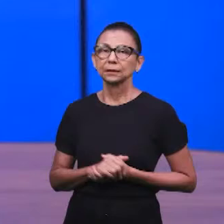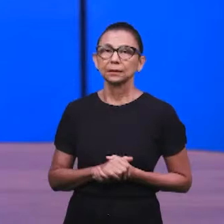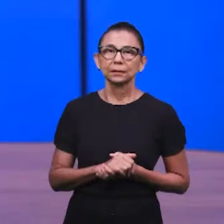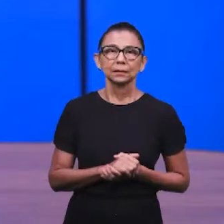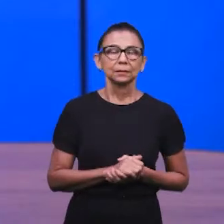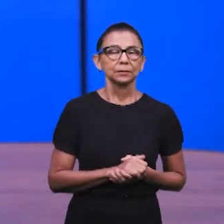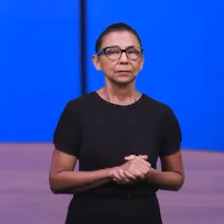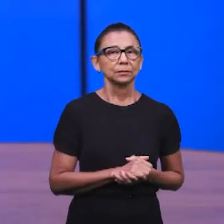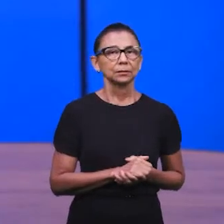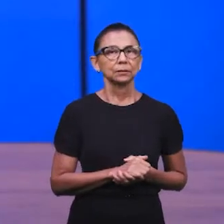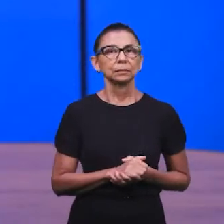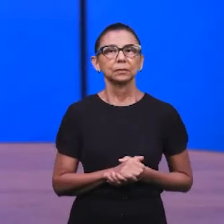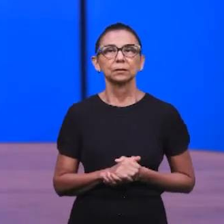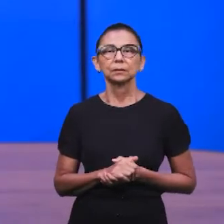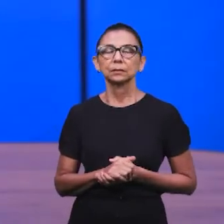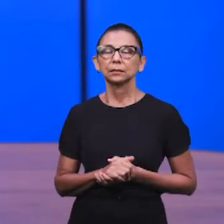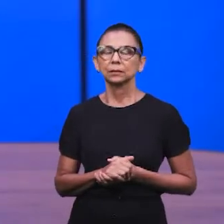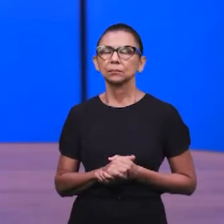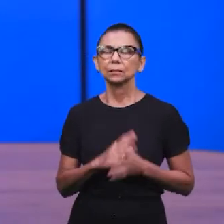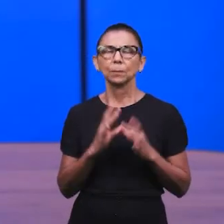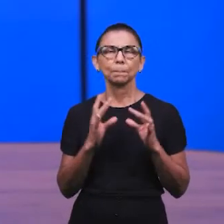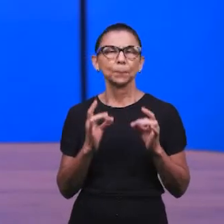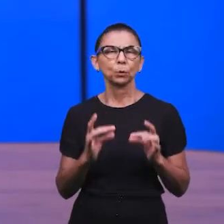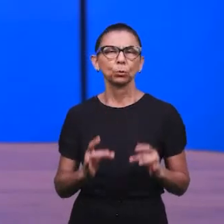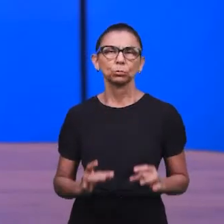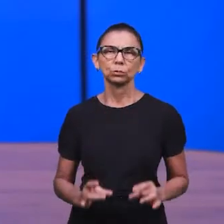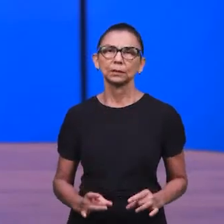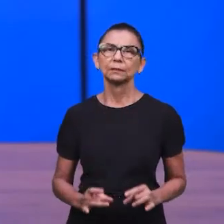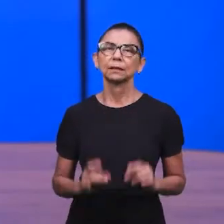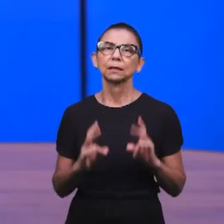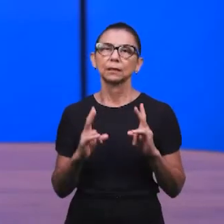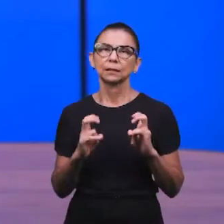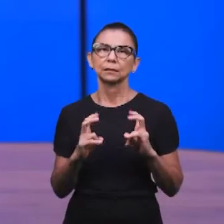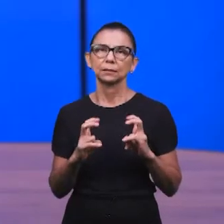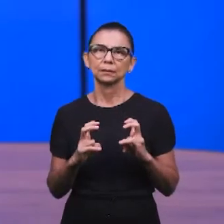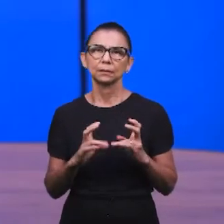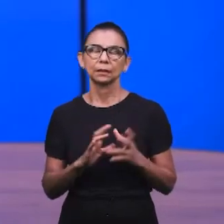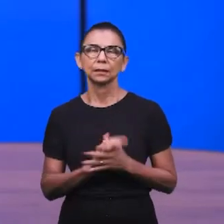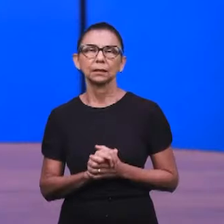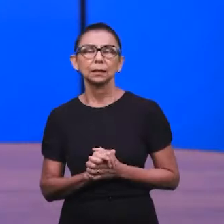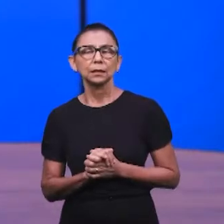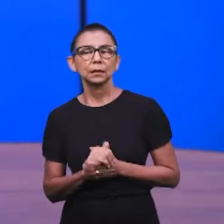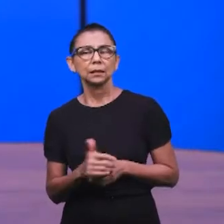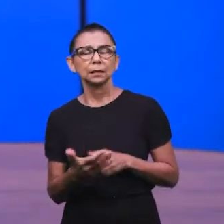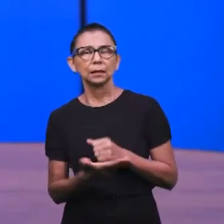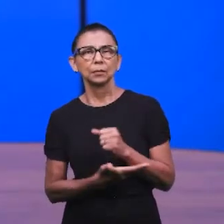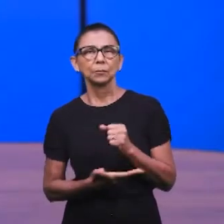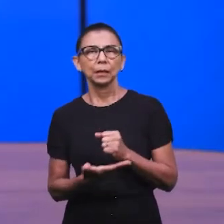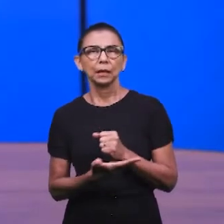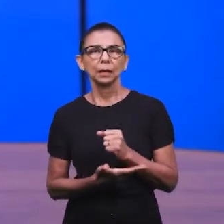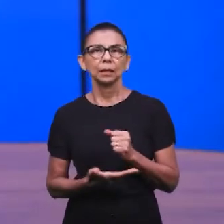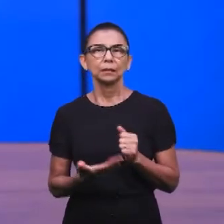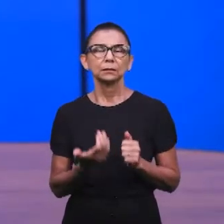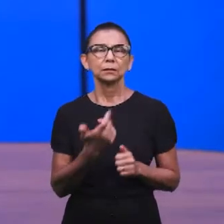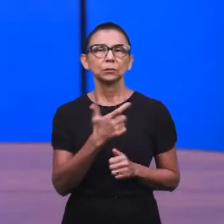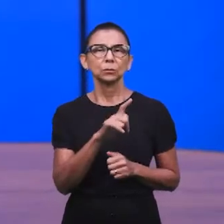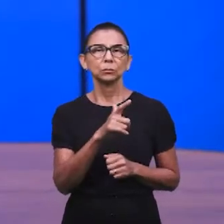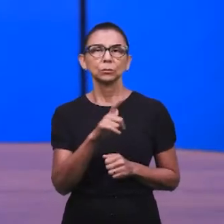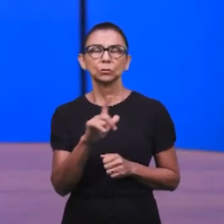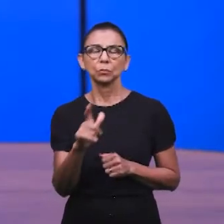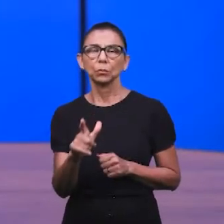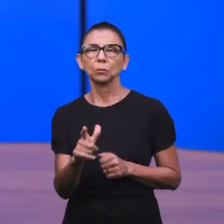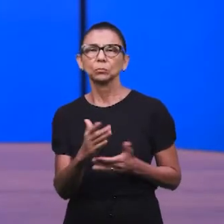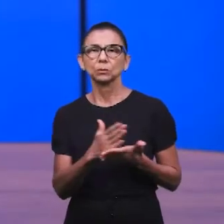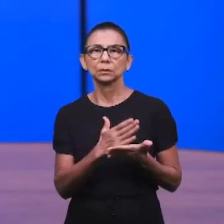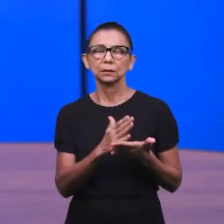esse tema, por isso estamos abordando sempre esse assunto, mas baseado em ensinos que vão nos preparando cada vez mais para